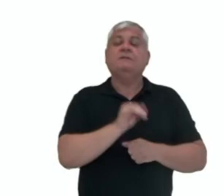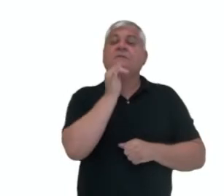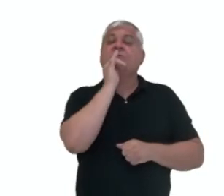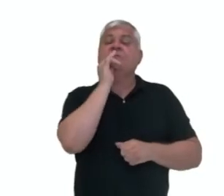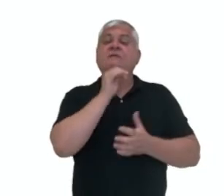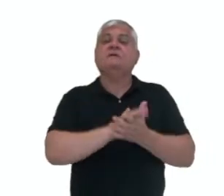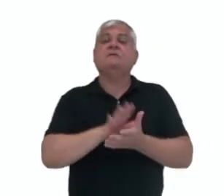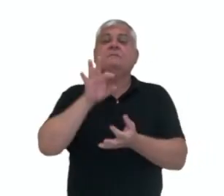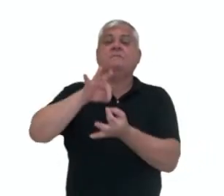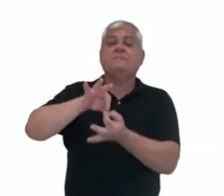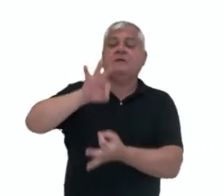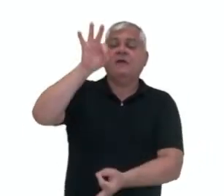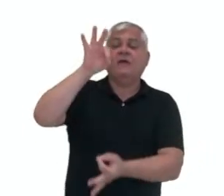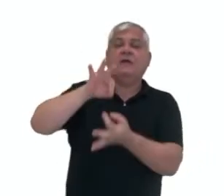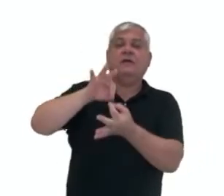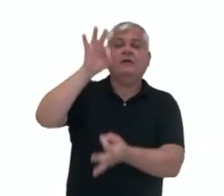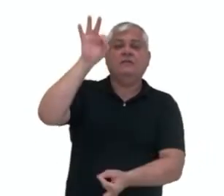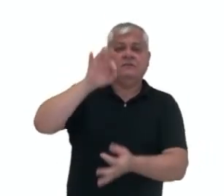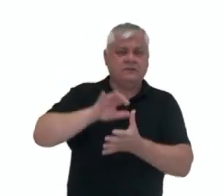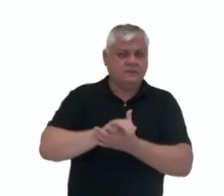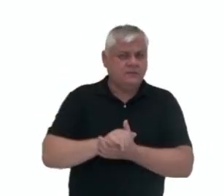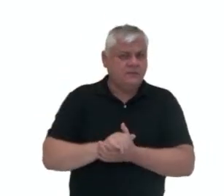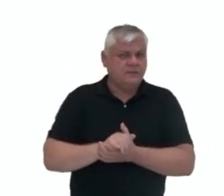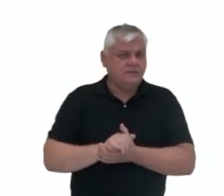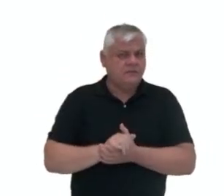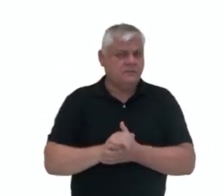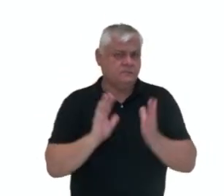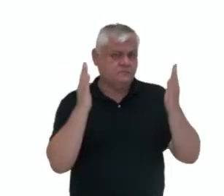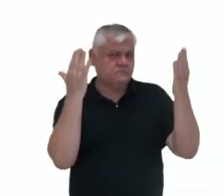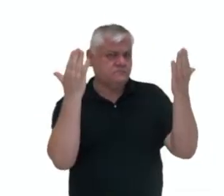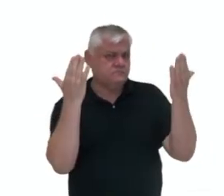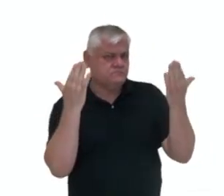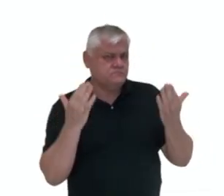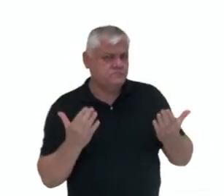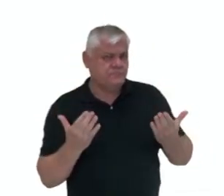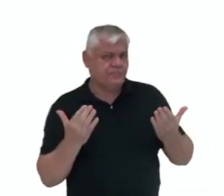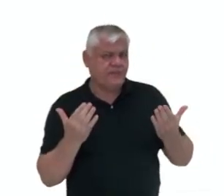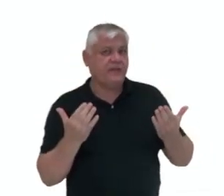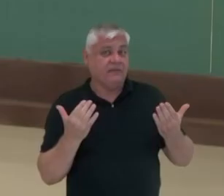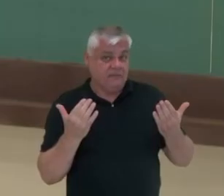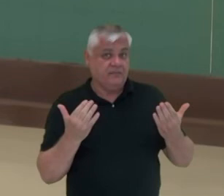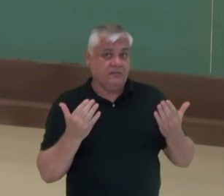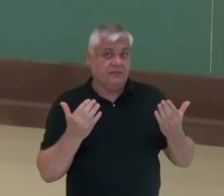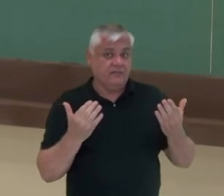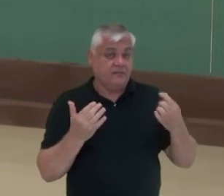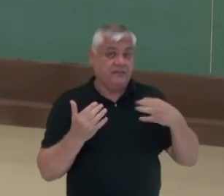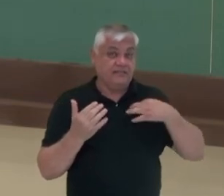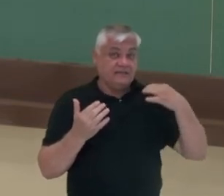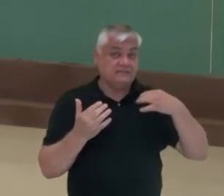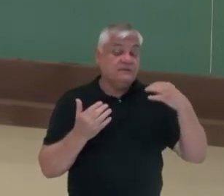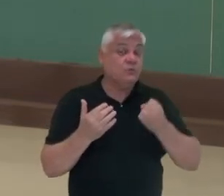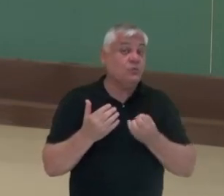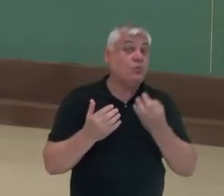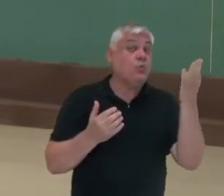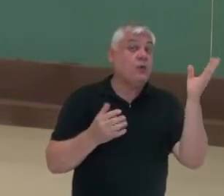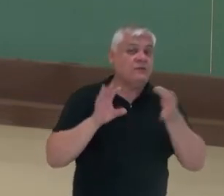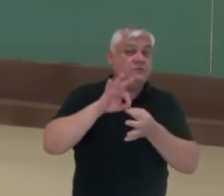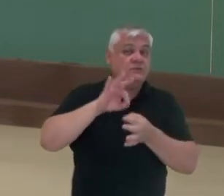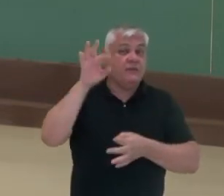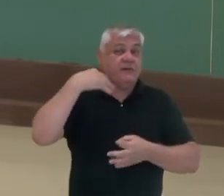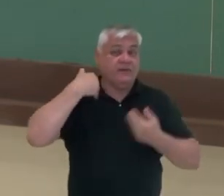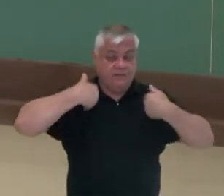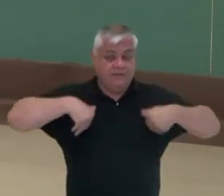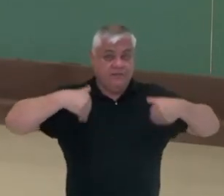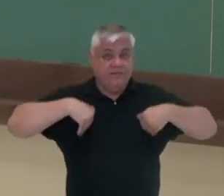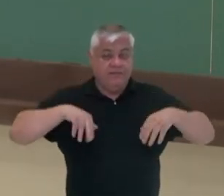E o comprimento da camiseta, eu estou relacionando nessa ordem, total de tecido e comprimento de camiseta.